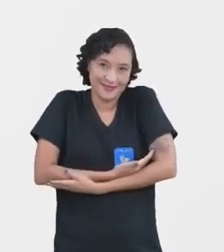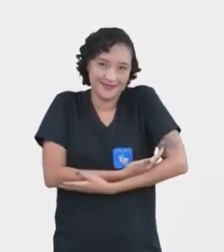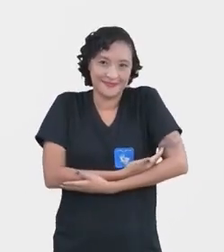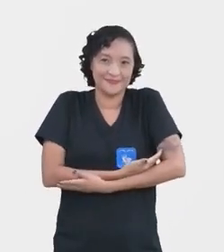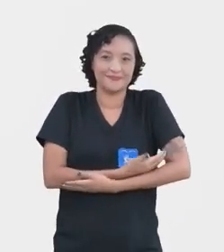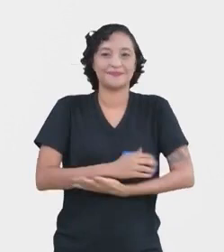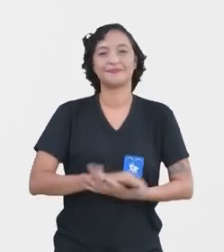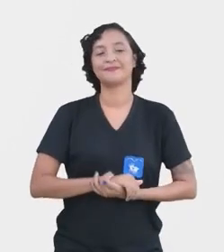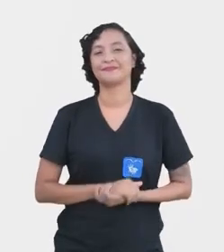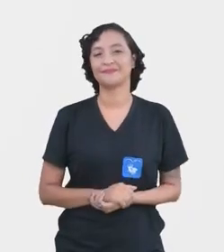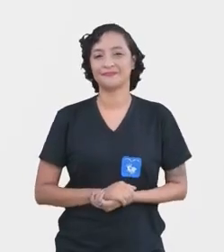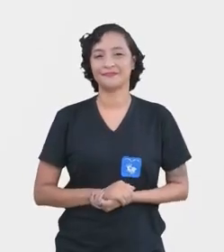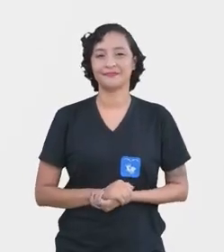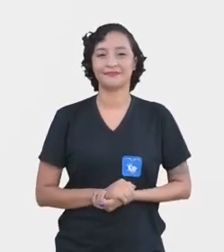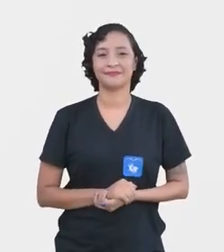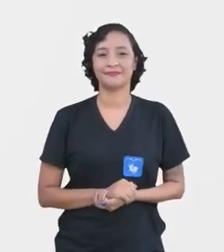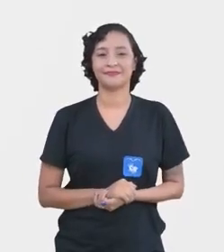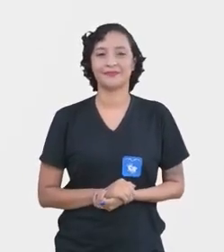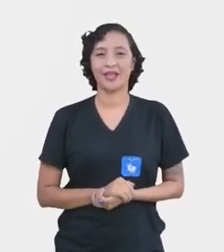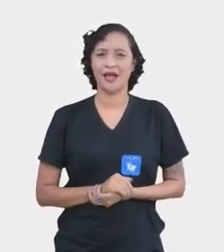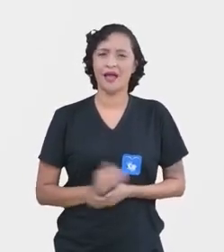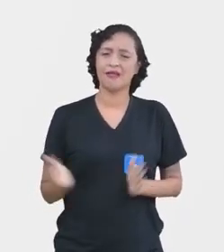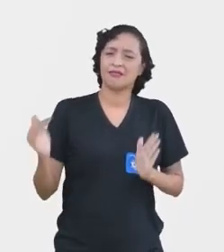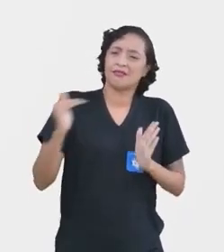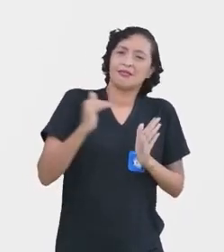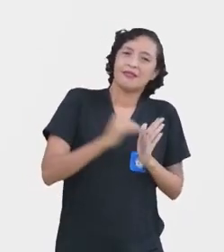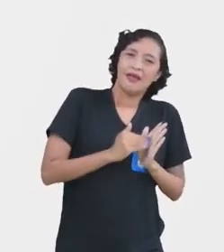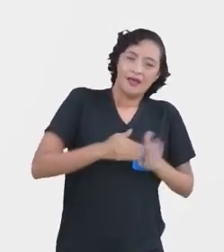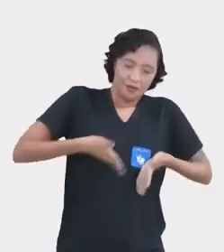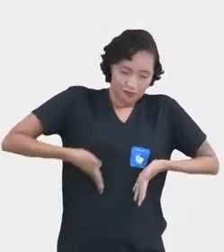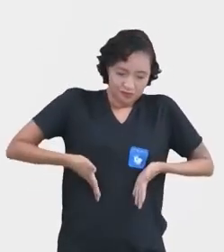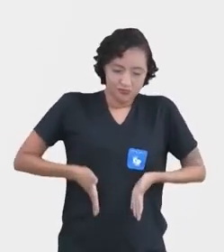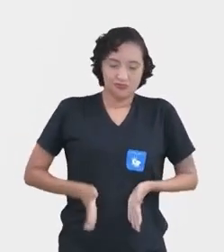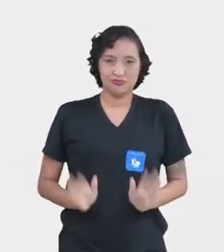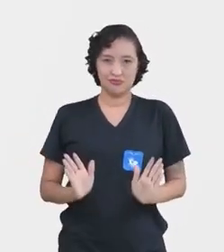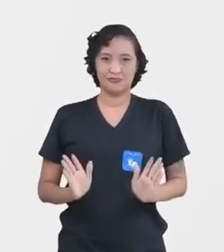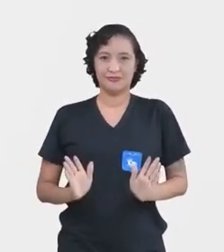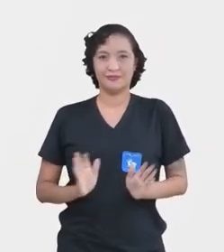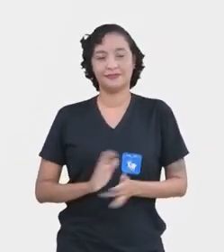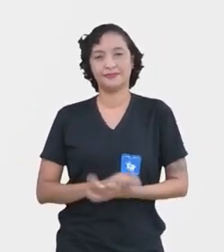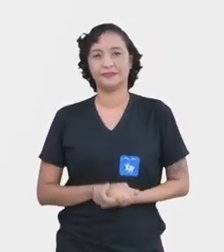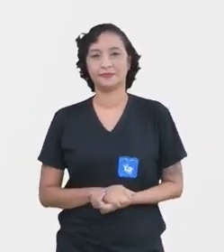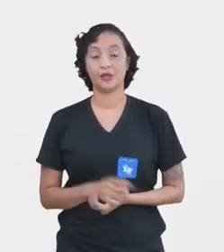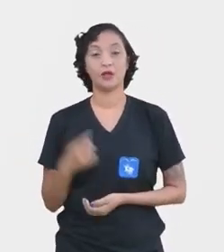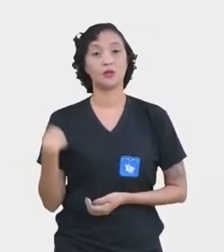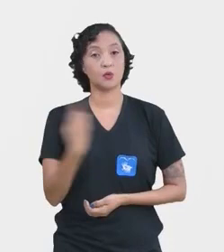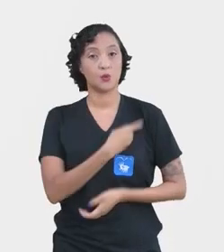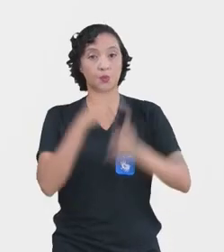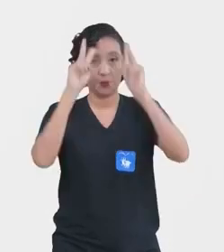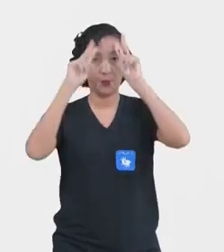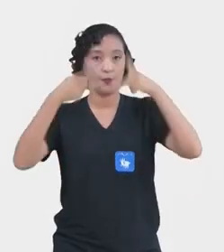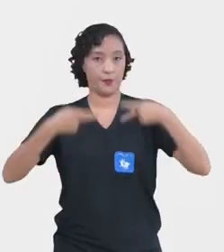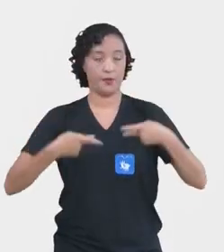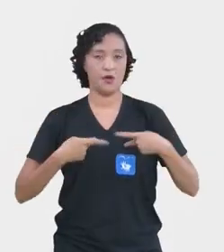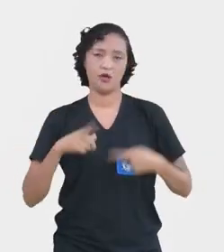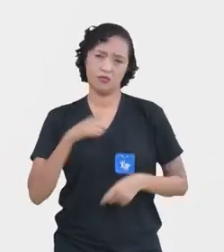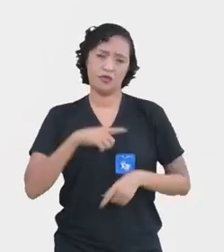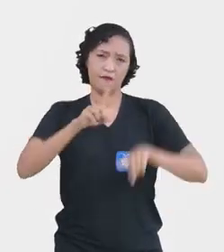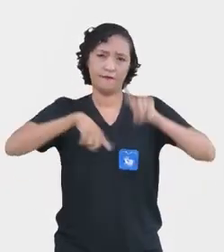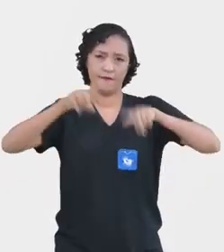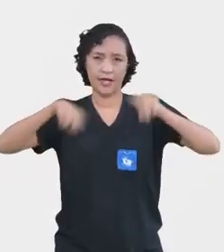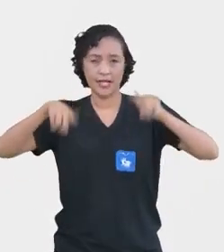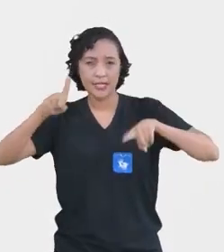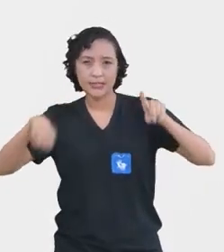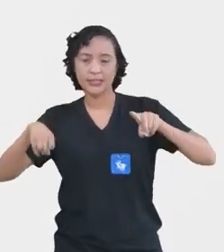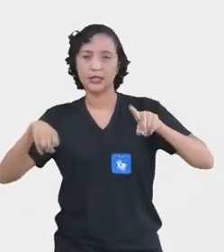para feto, até o nascimento dessa criança. Na nossa espécie humana, tem uma variação no tempo